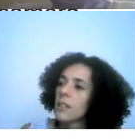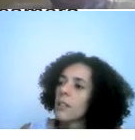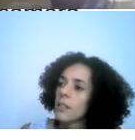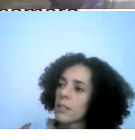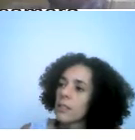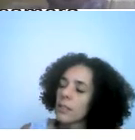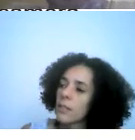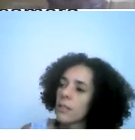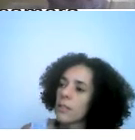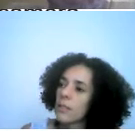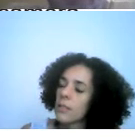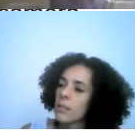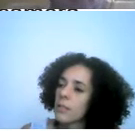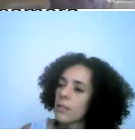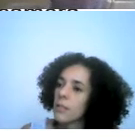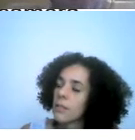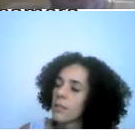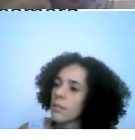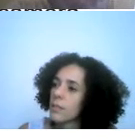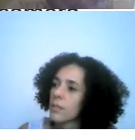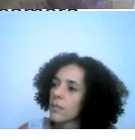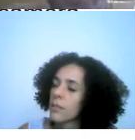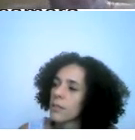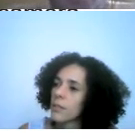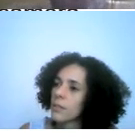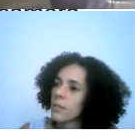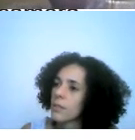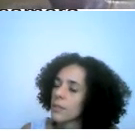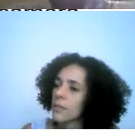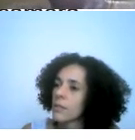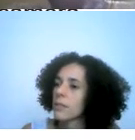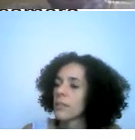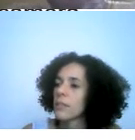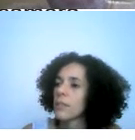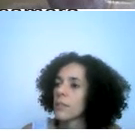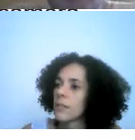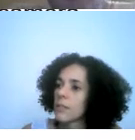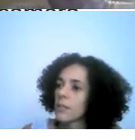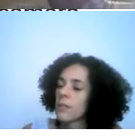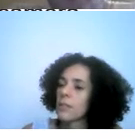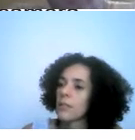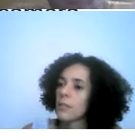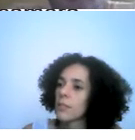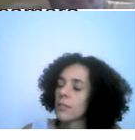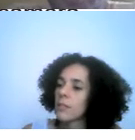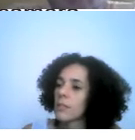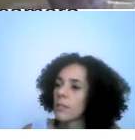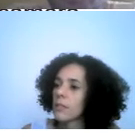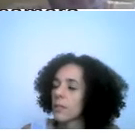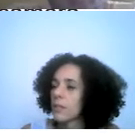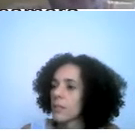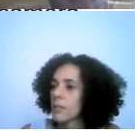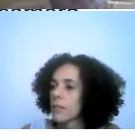estabilidade, né, dessas espécies no ambiente, que podem ser a ausência de inimigos naturais, tais como patógenos,